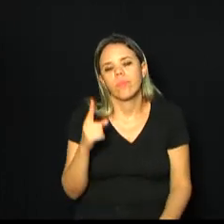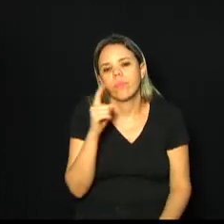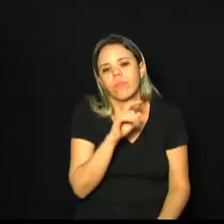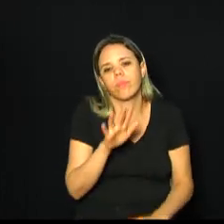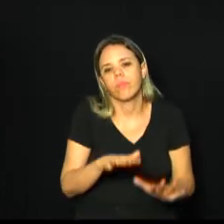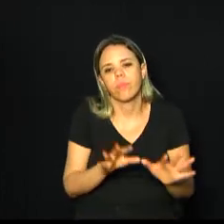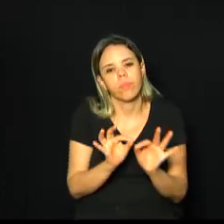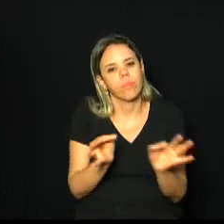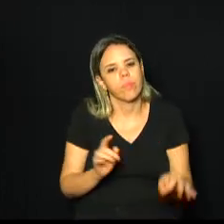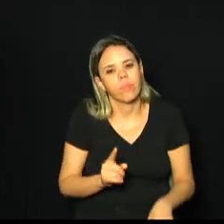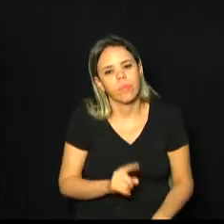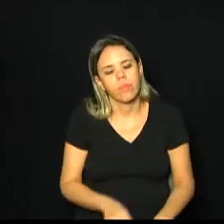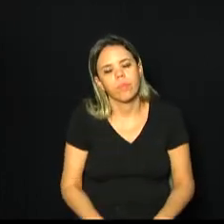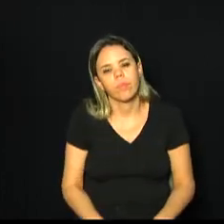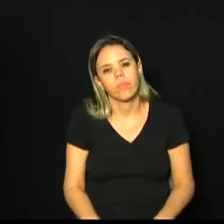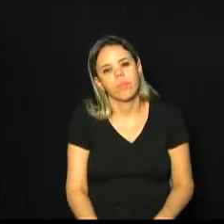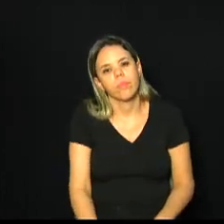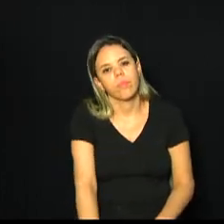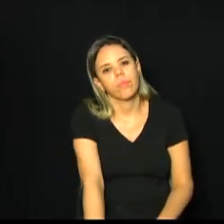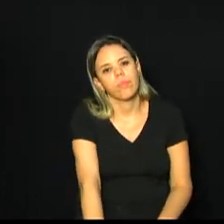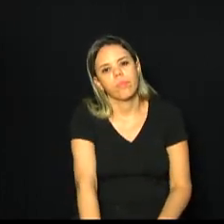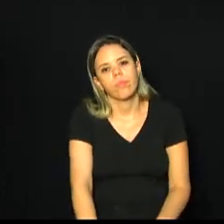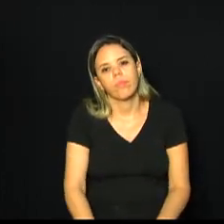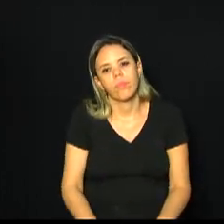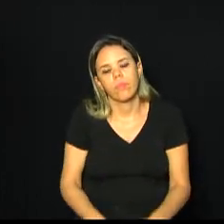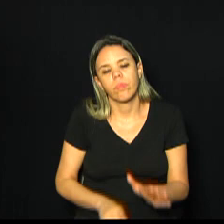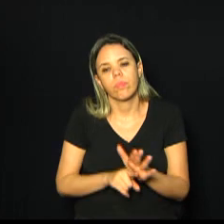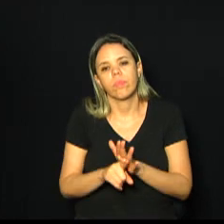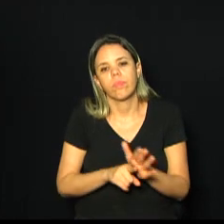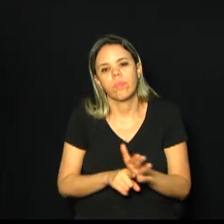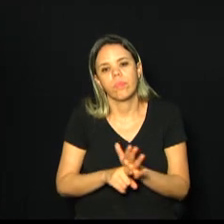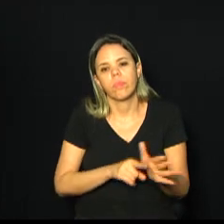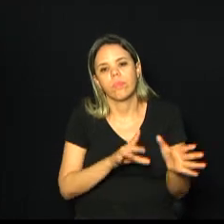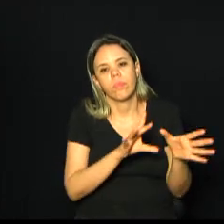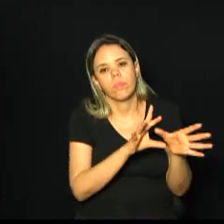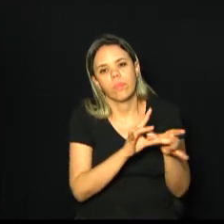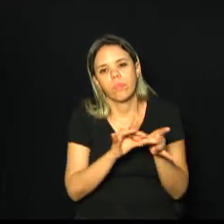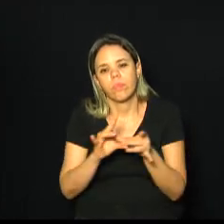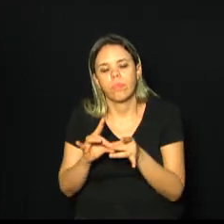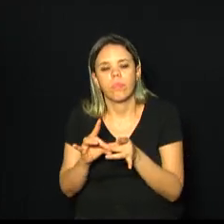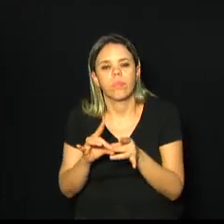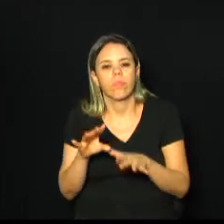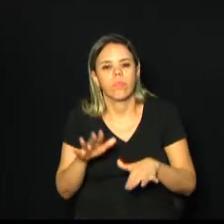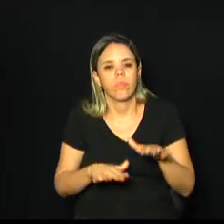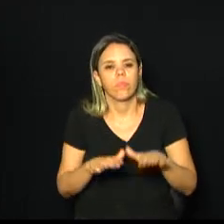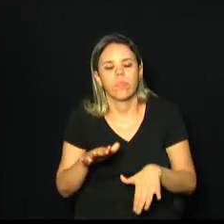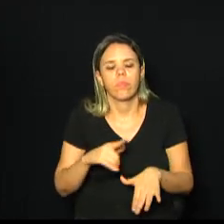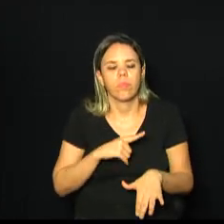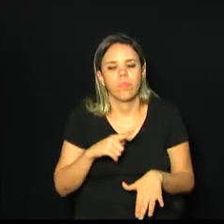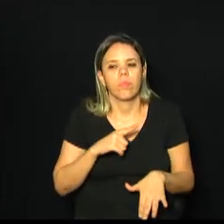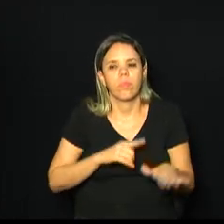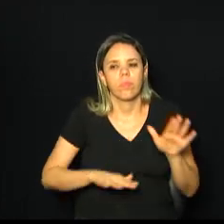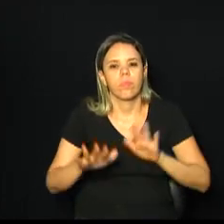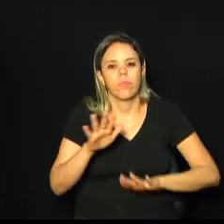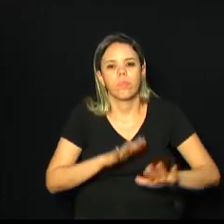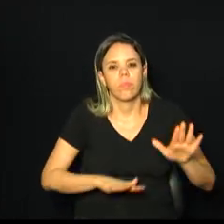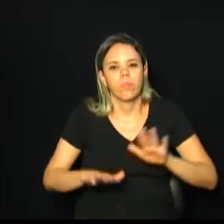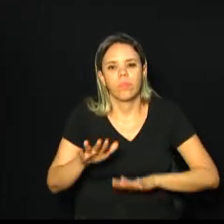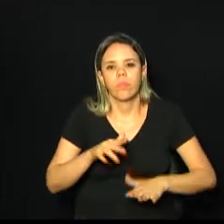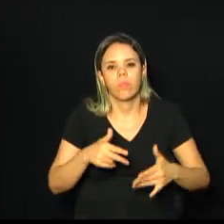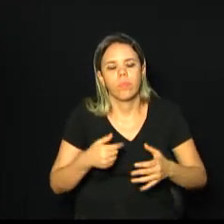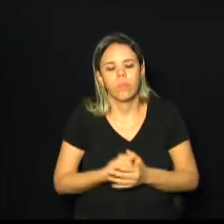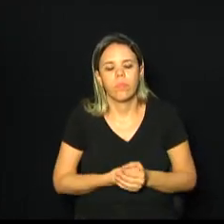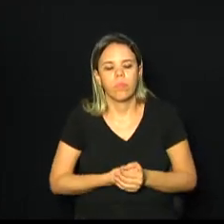tão simples assim. Porque, às vezes, um dado está ligado a outro. E aí você tem que tomar os devidos